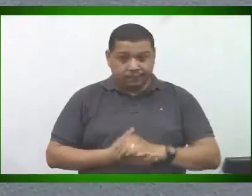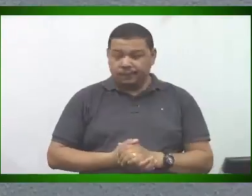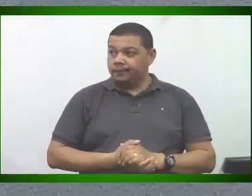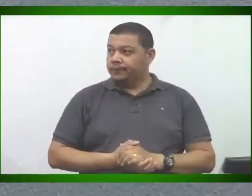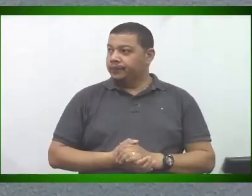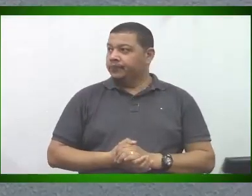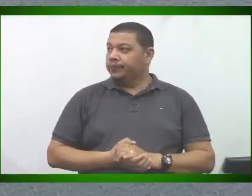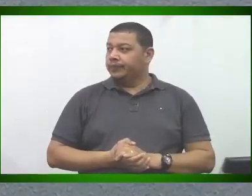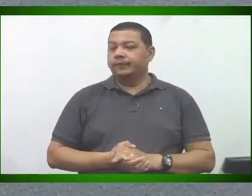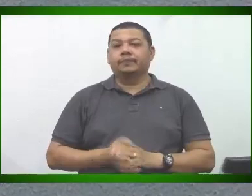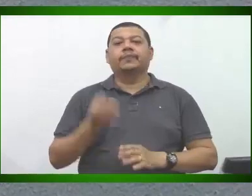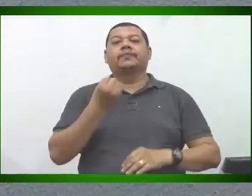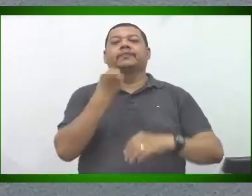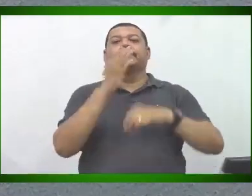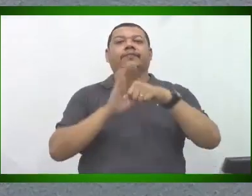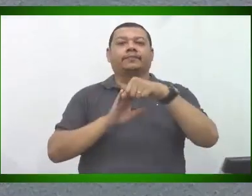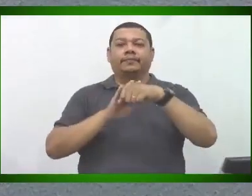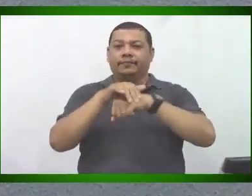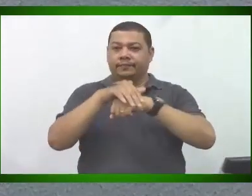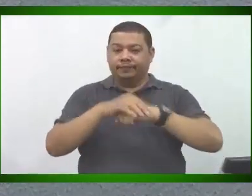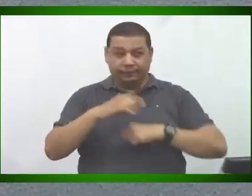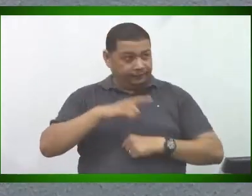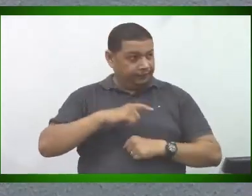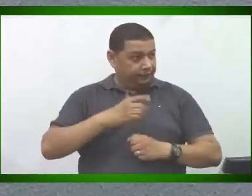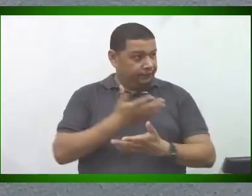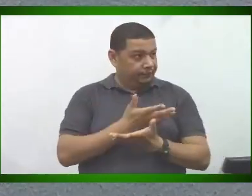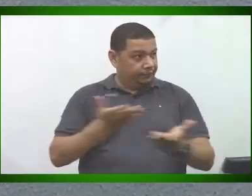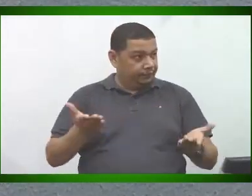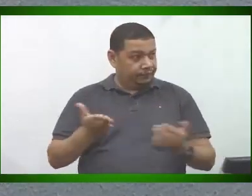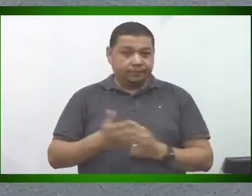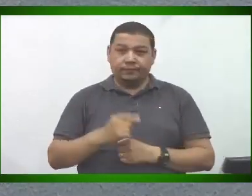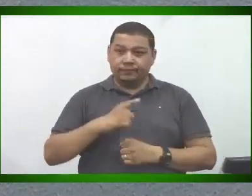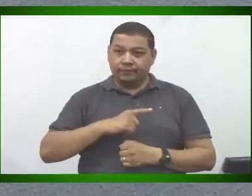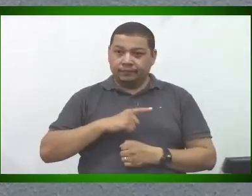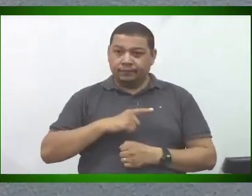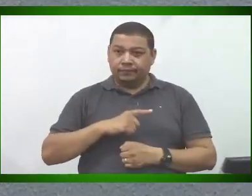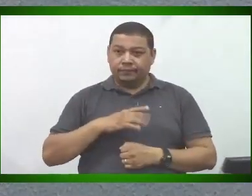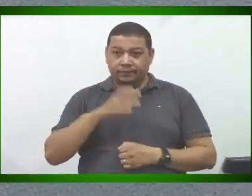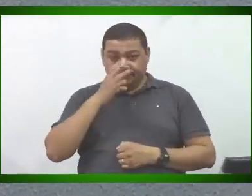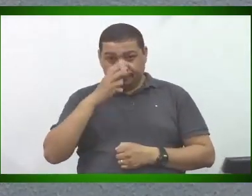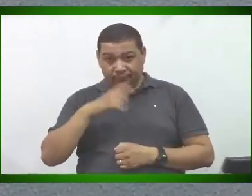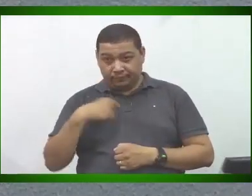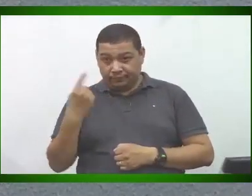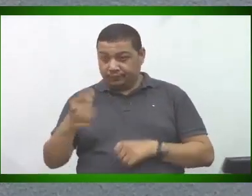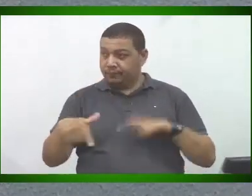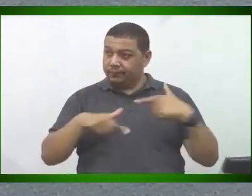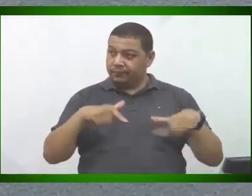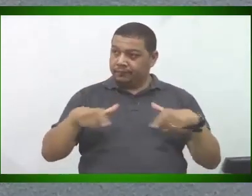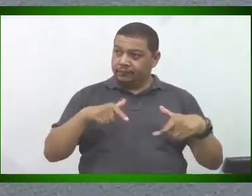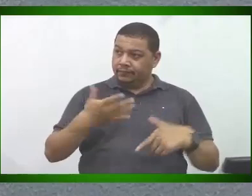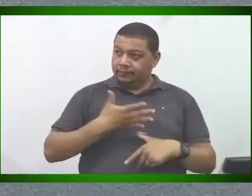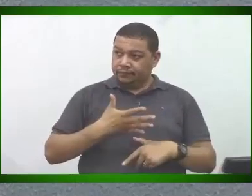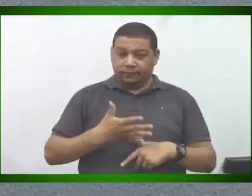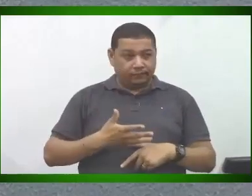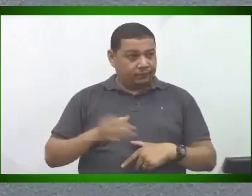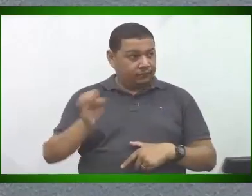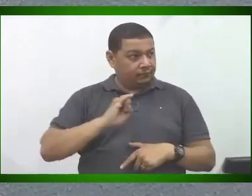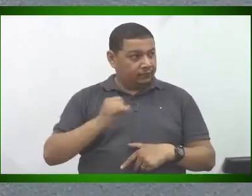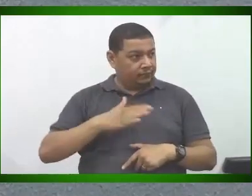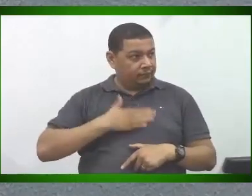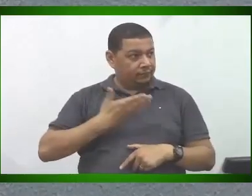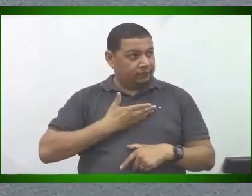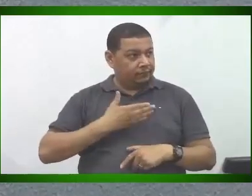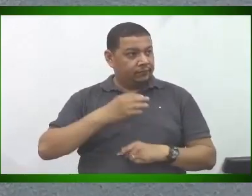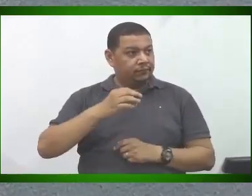Boa noite a todos que estão aqui presentes, acompanhando os nossos trabalhos. Quero aqui cumprimentar nosso amigo e